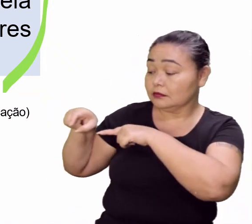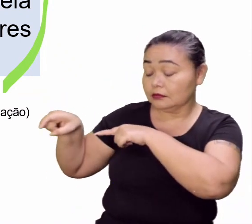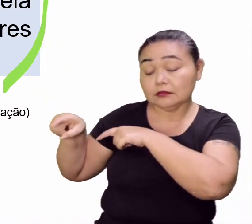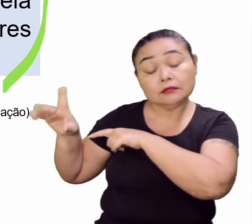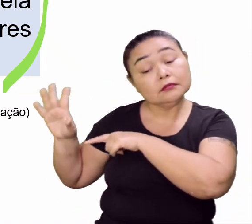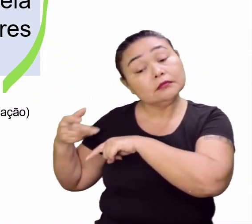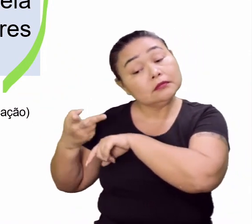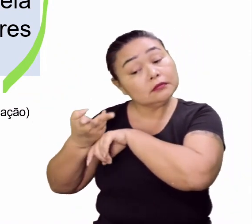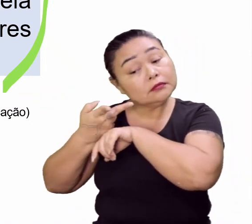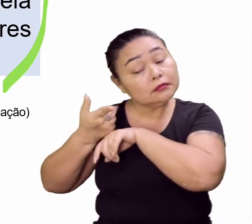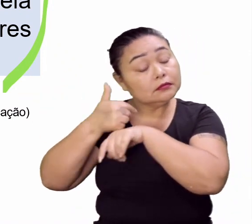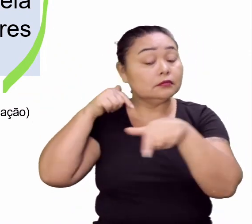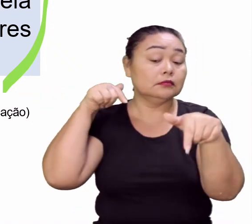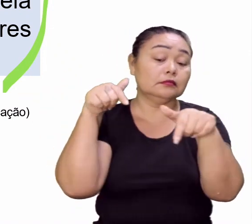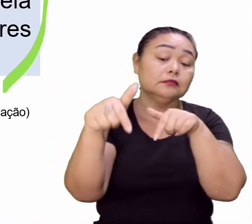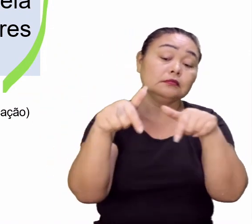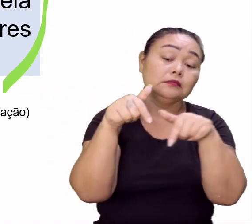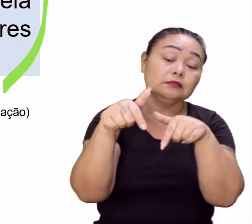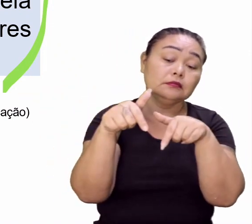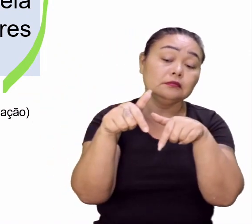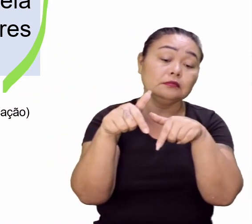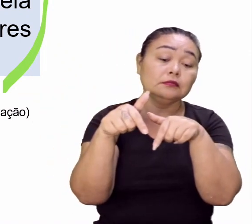busca de oferta de emprego,